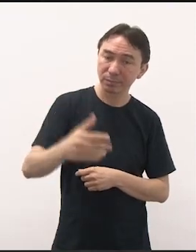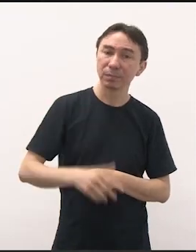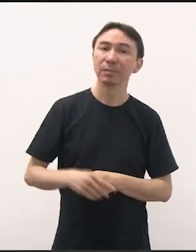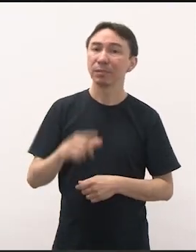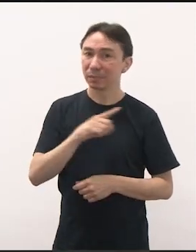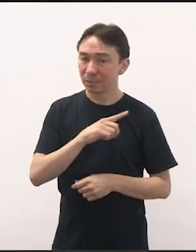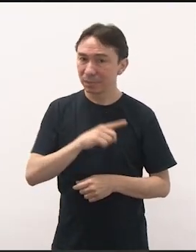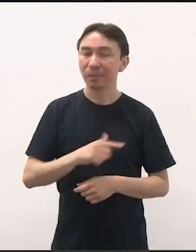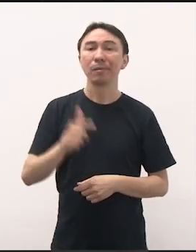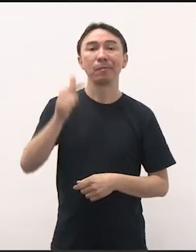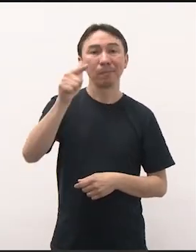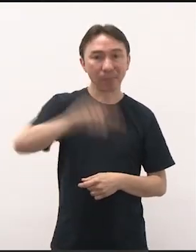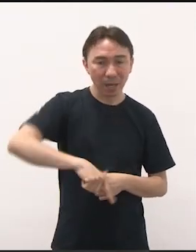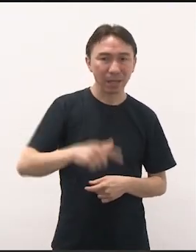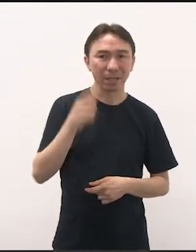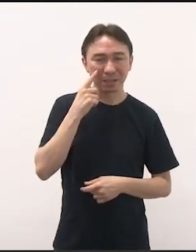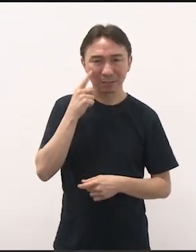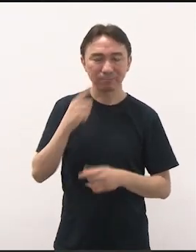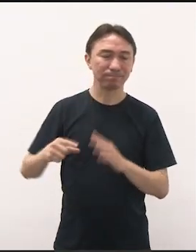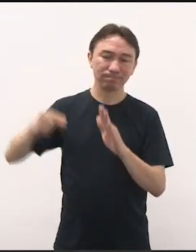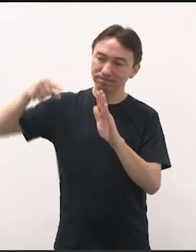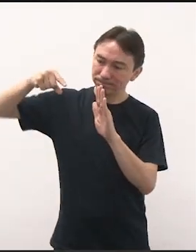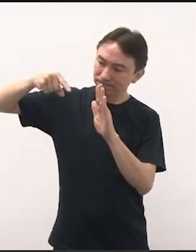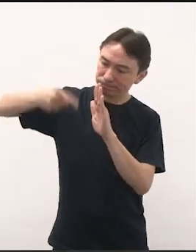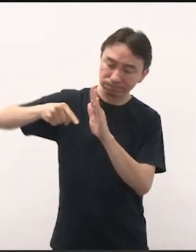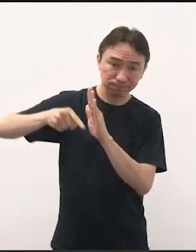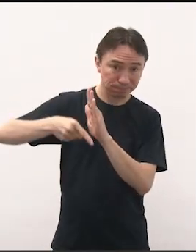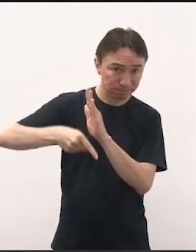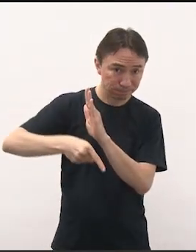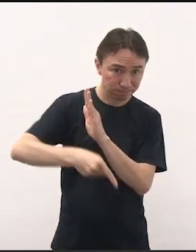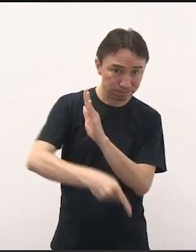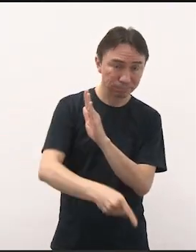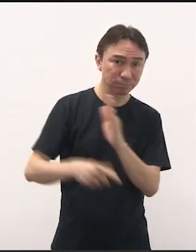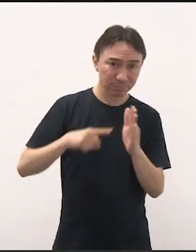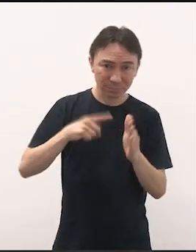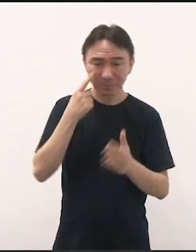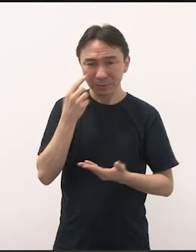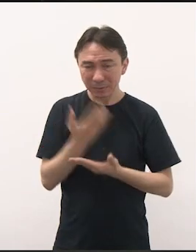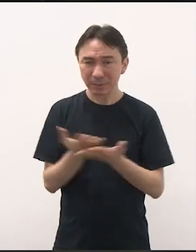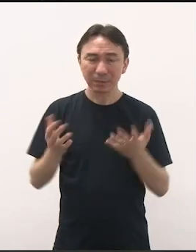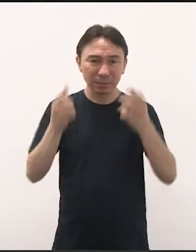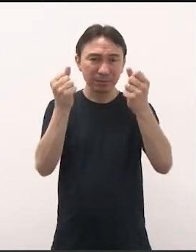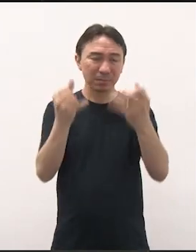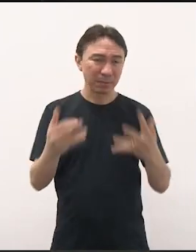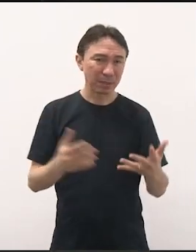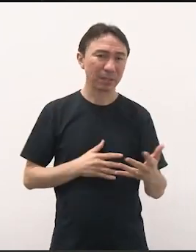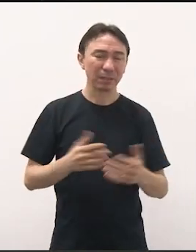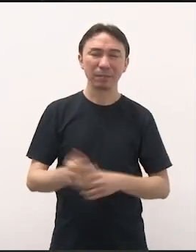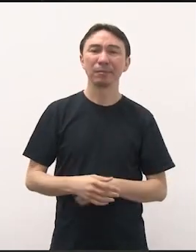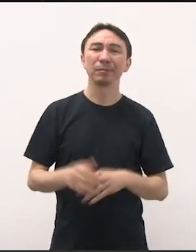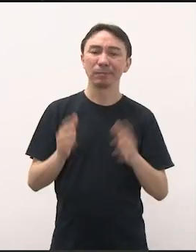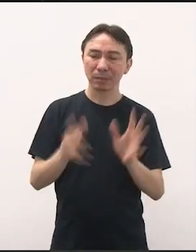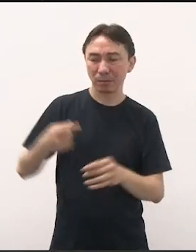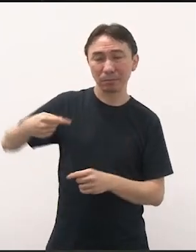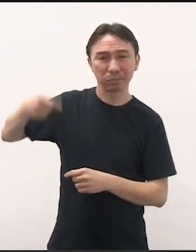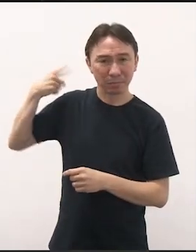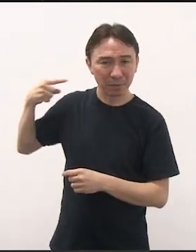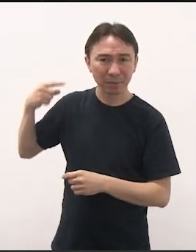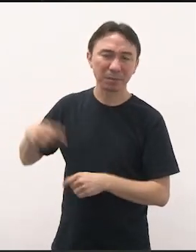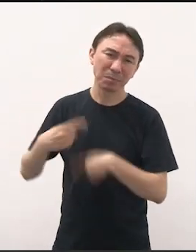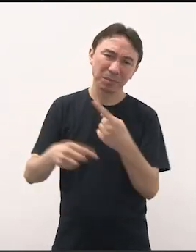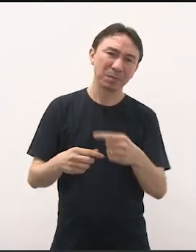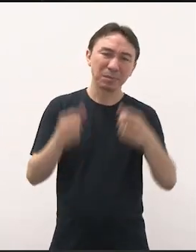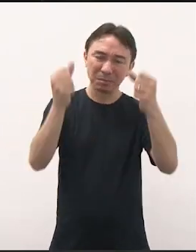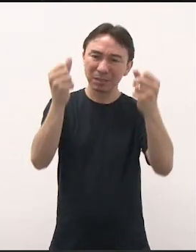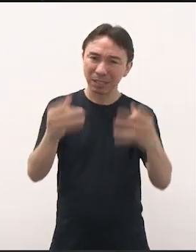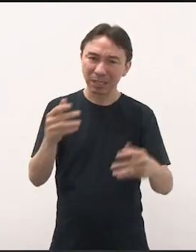né, a gente vai aprofundar o tema, muito mais do que a gente já fez nas formações anteriores. A gente vai falar de automutilação e vai